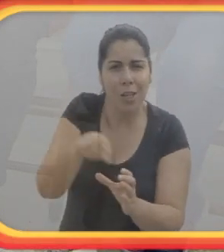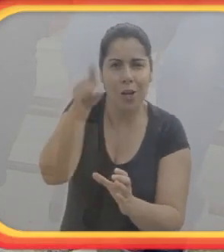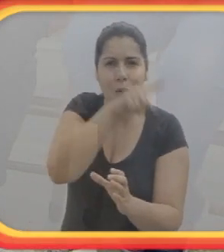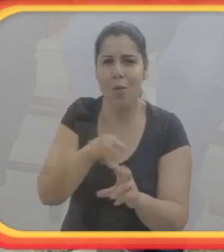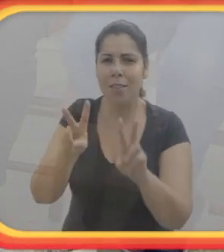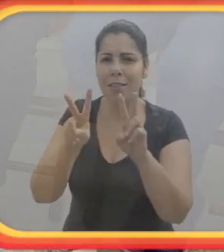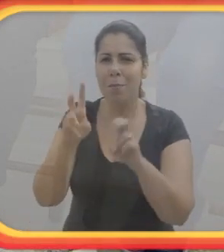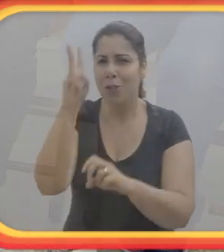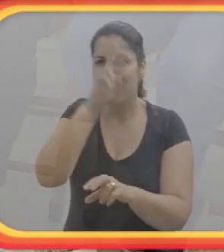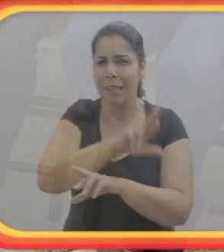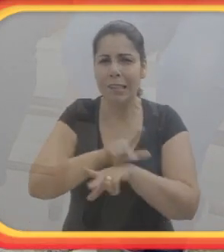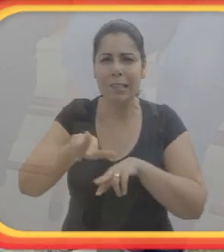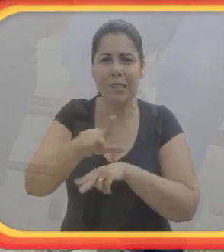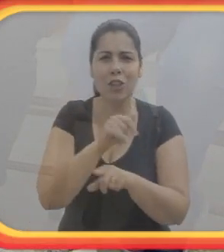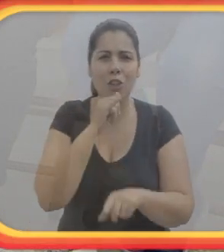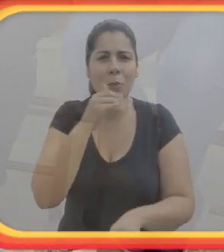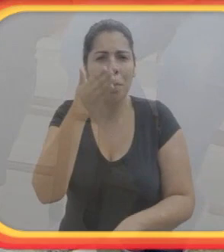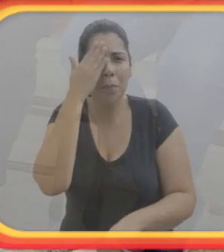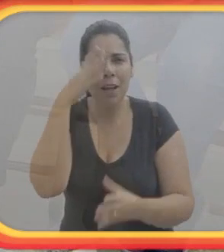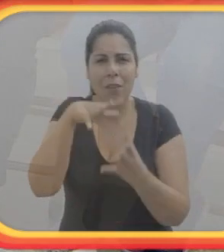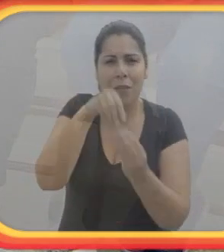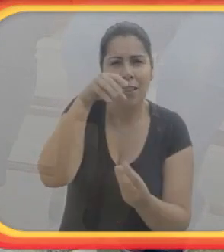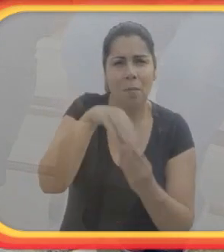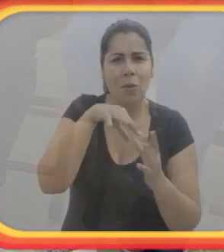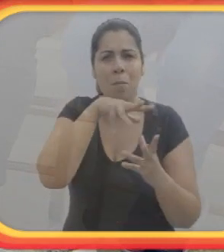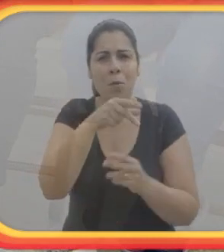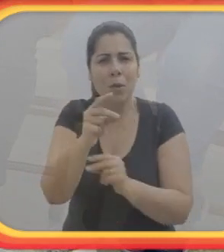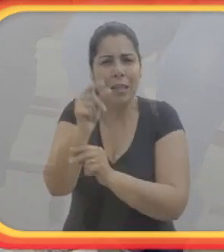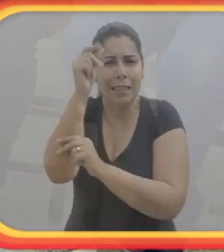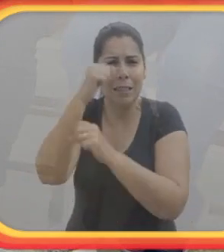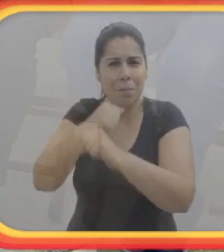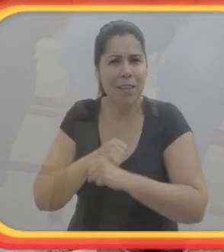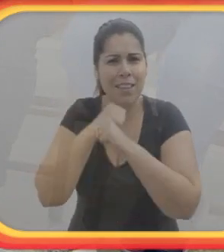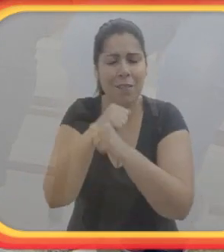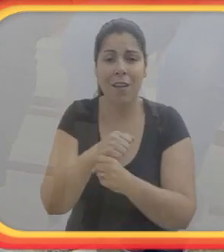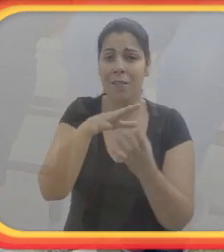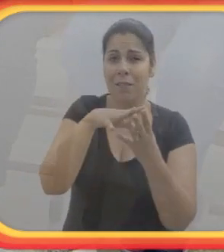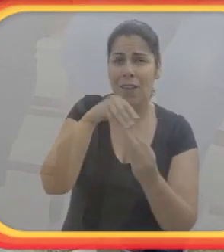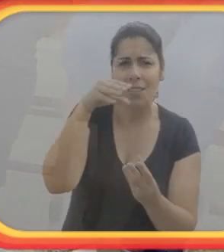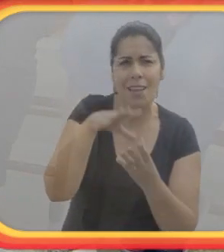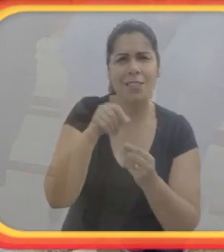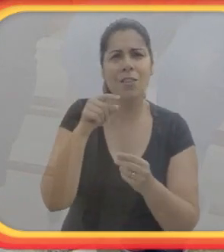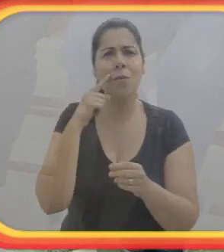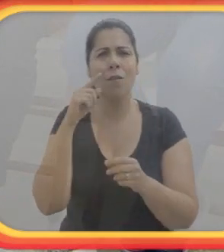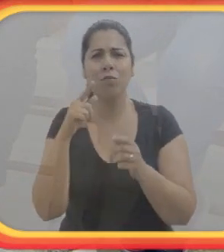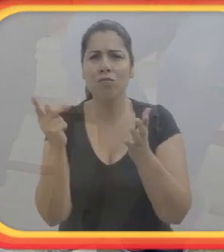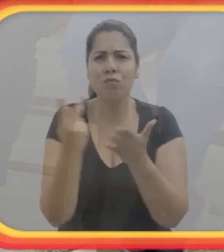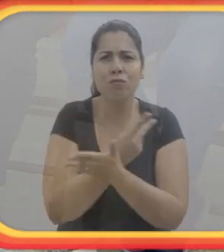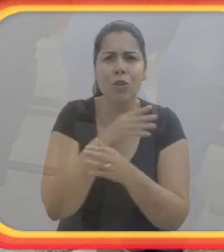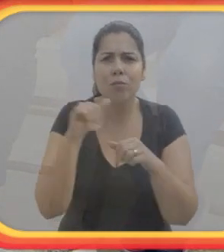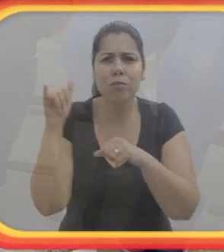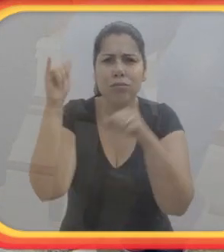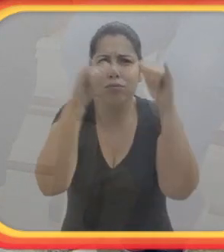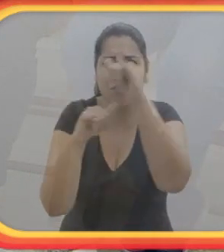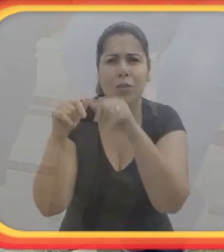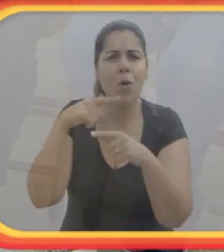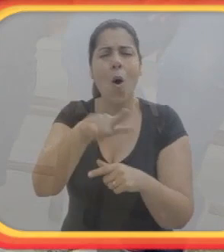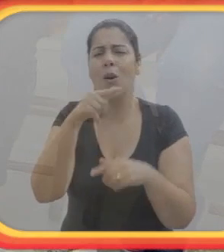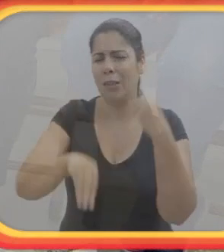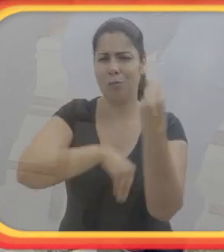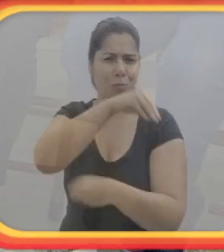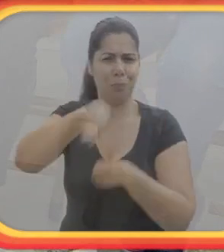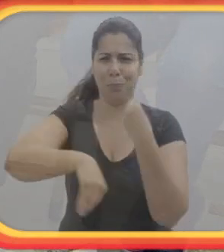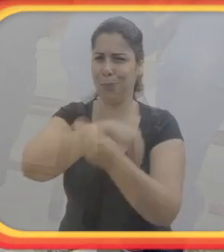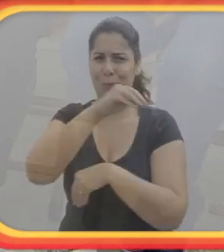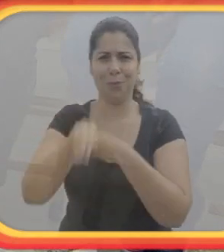tipo piratas, fantasmas, mundo medieval, de fantasia, de ficção científica